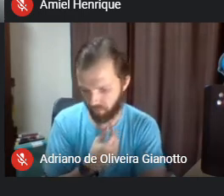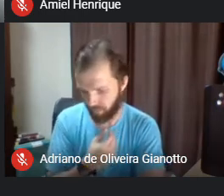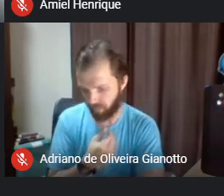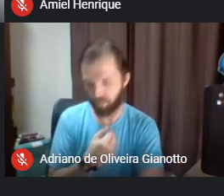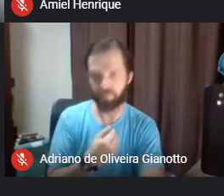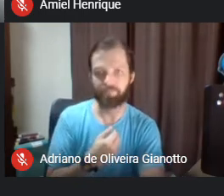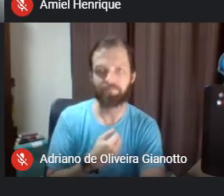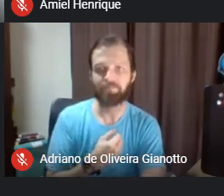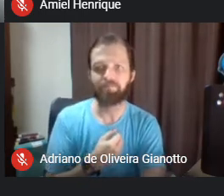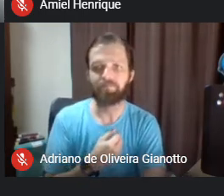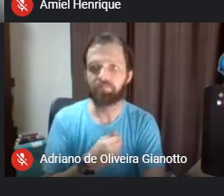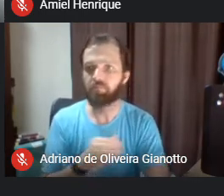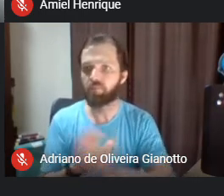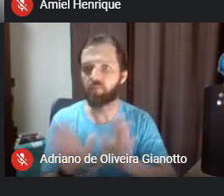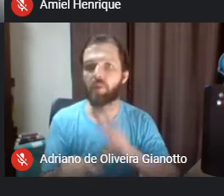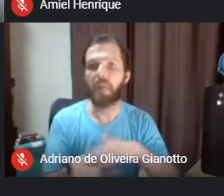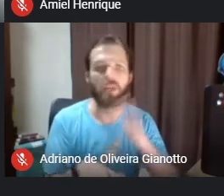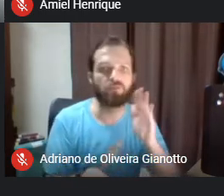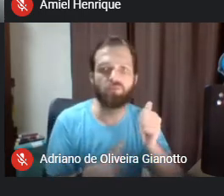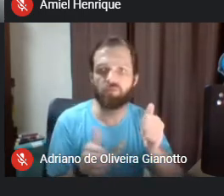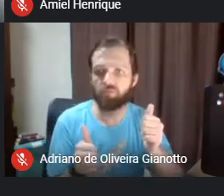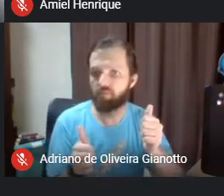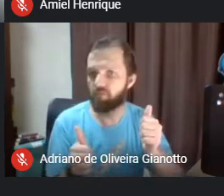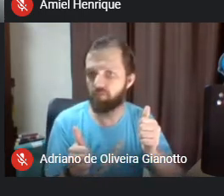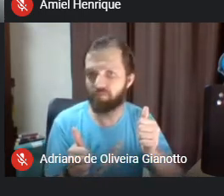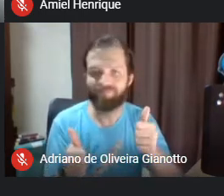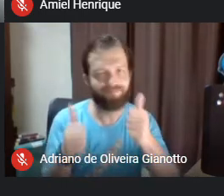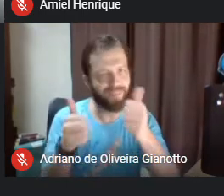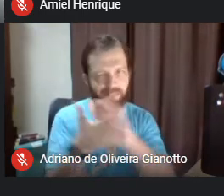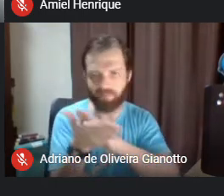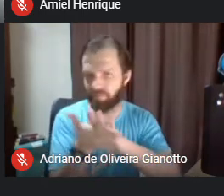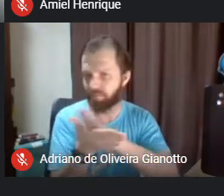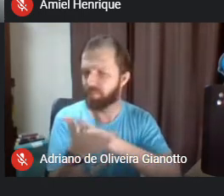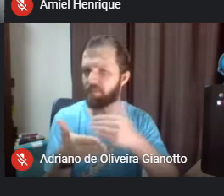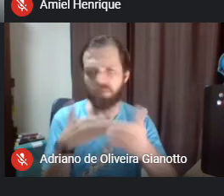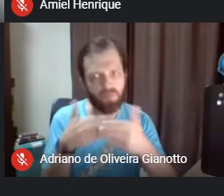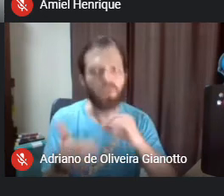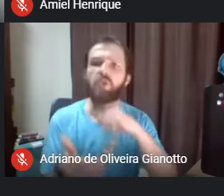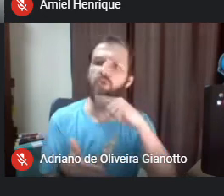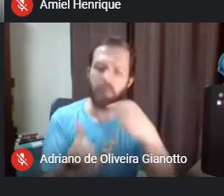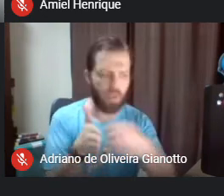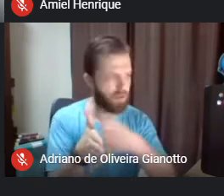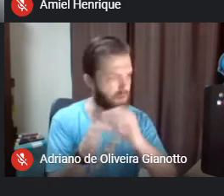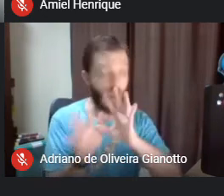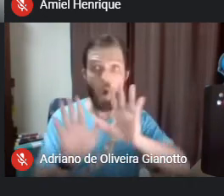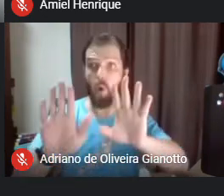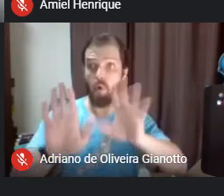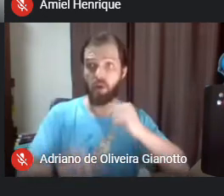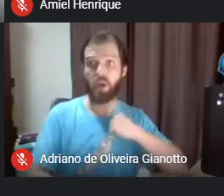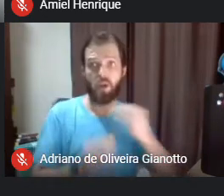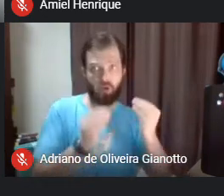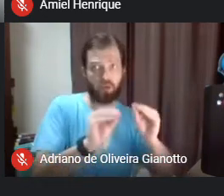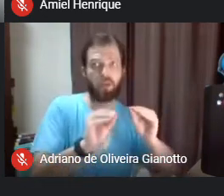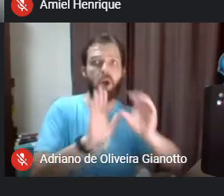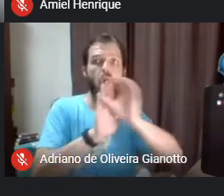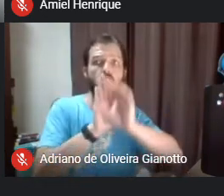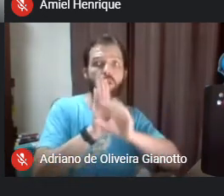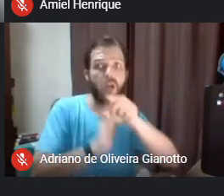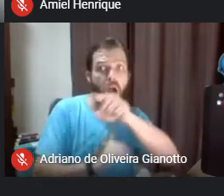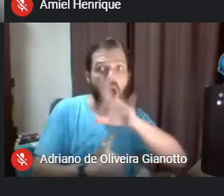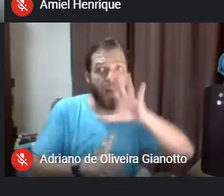Hello. Reboots are symptomatic of a fundamental lack Mais of alguma originality in pergunta? Hollywood. Não, de nada. Imagina, se tiver alguma